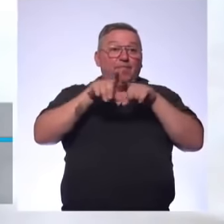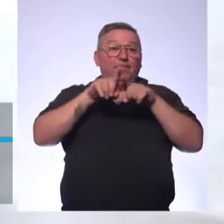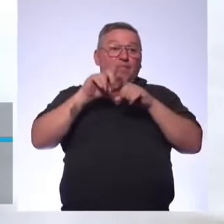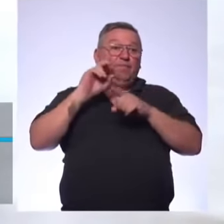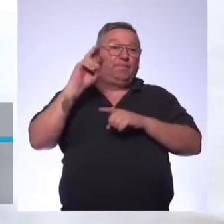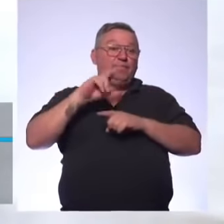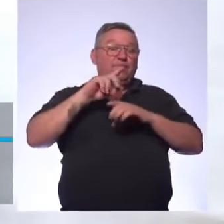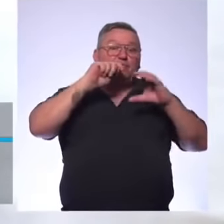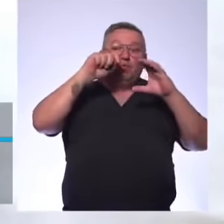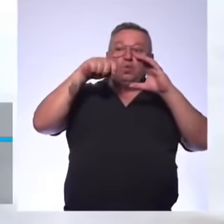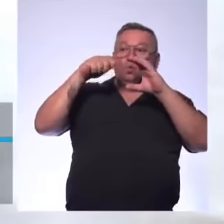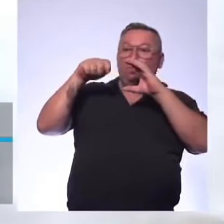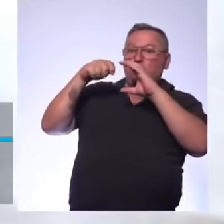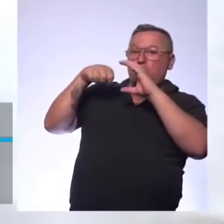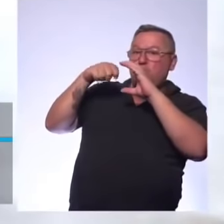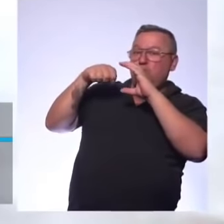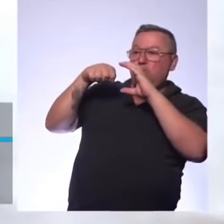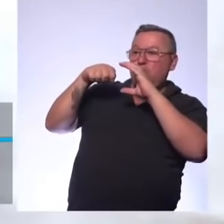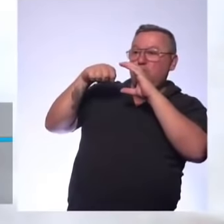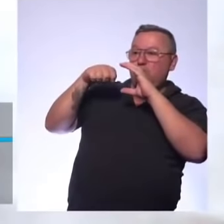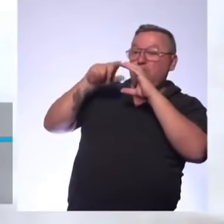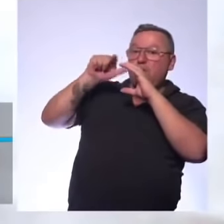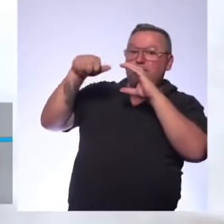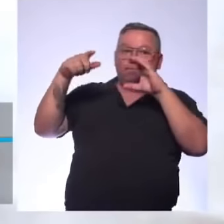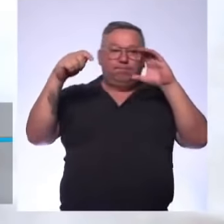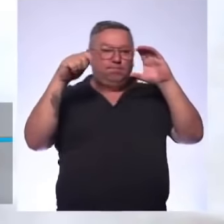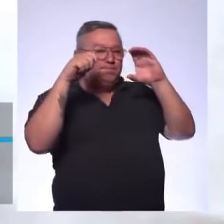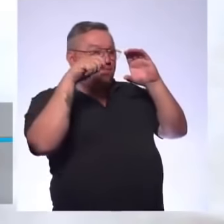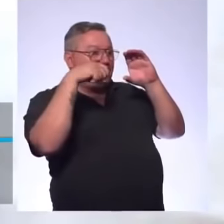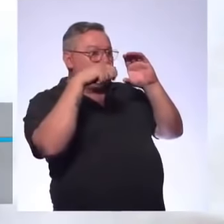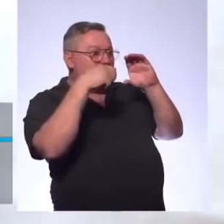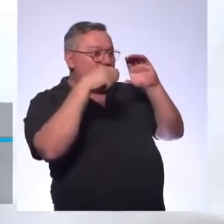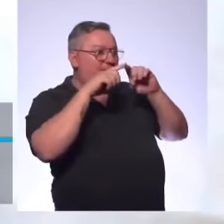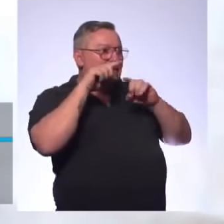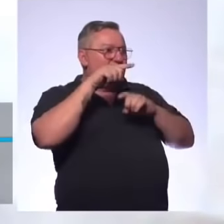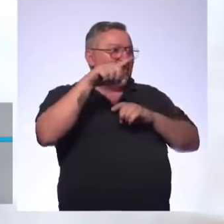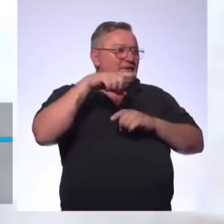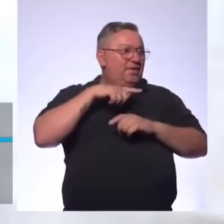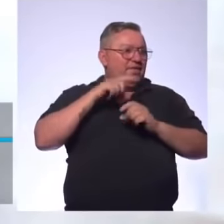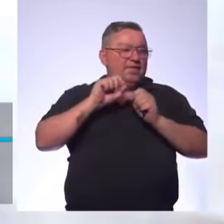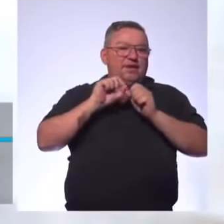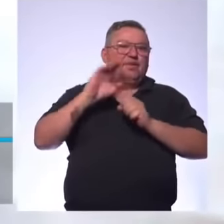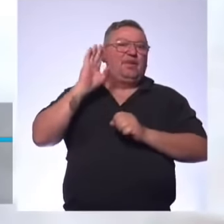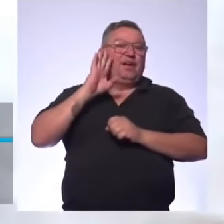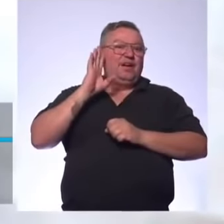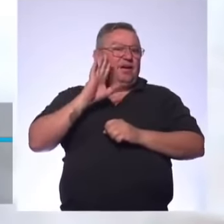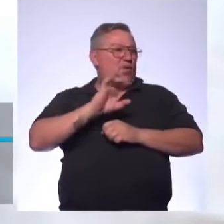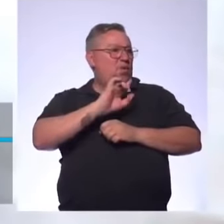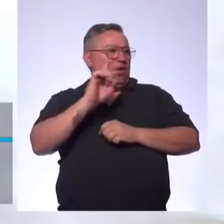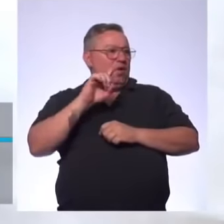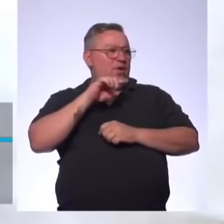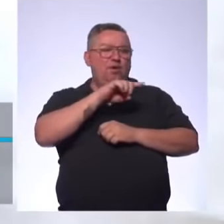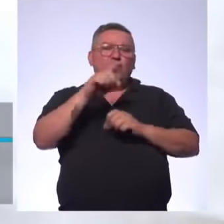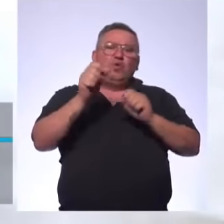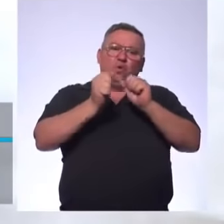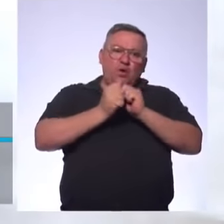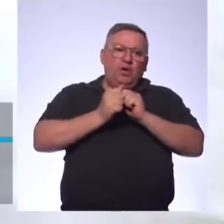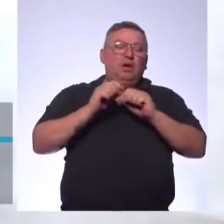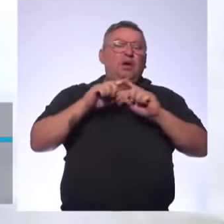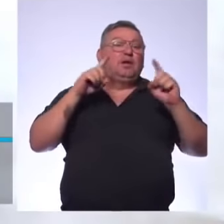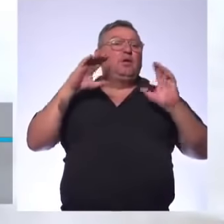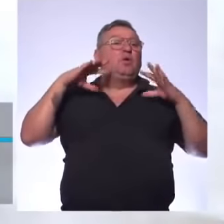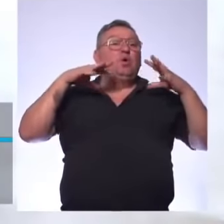tenho que olhar para uma câmera eu não estou vendo vocês e o feedback da aula se eu sei se tá sendo legal ou não é com eles né